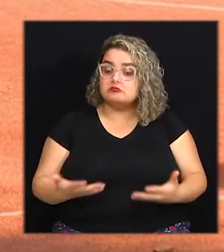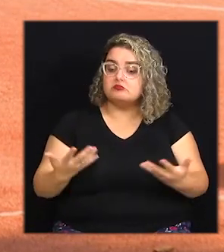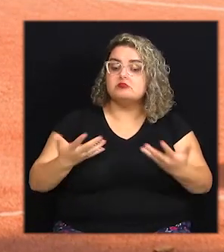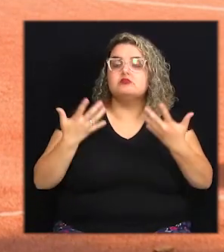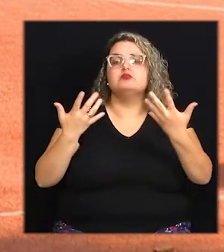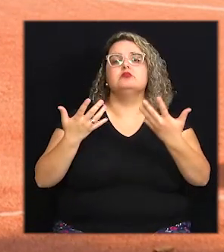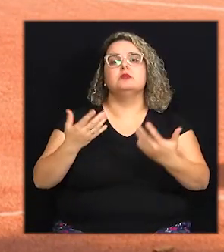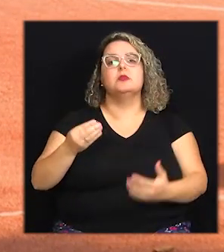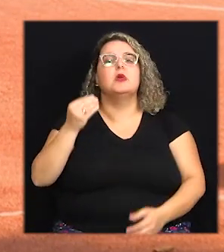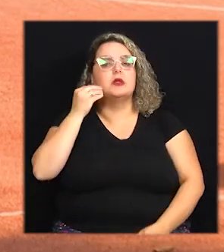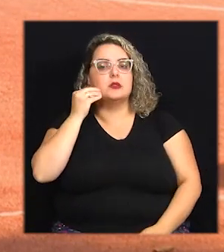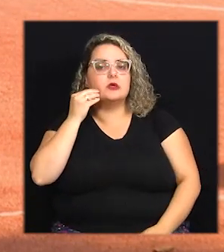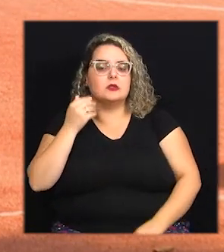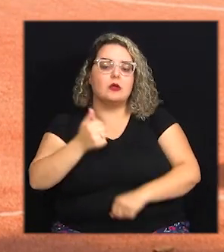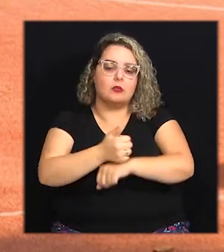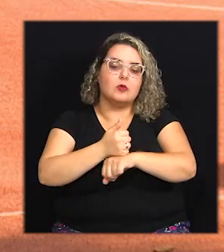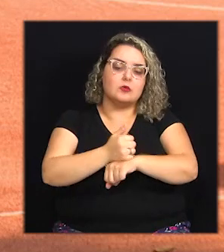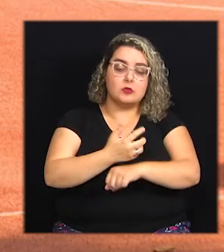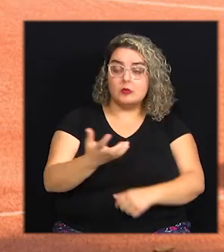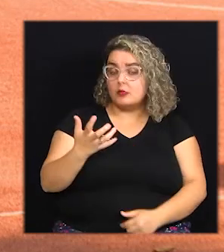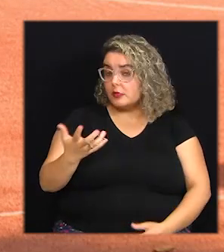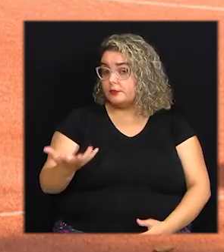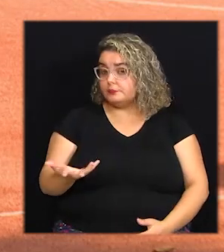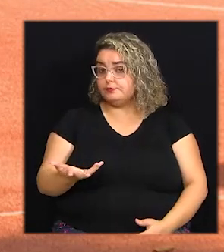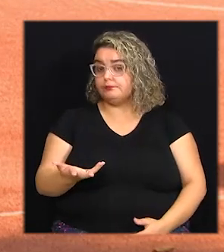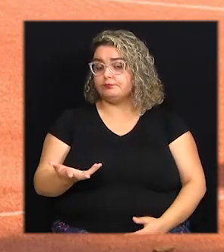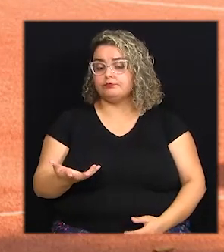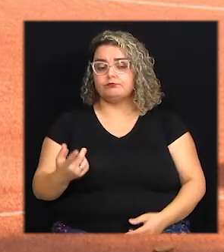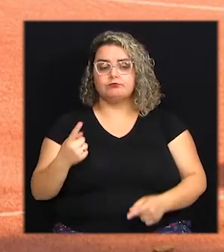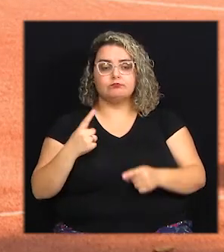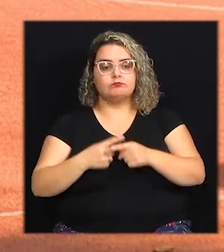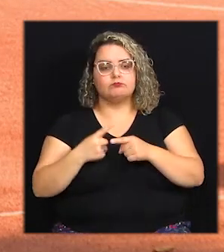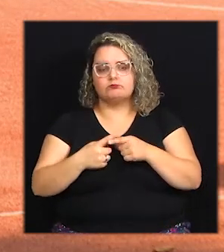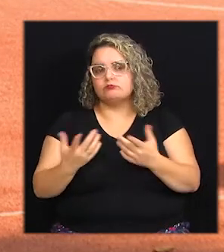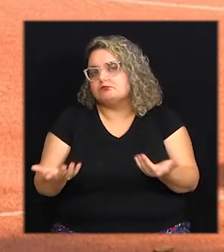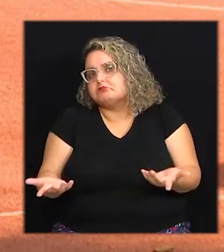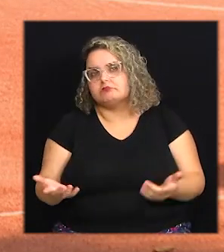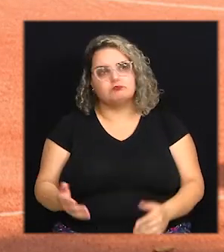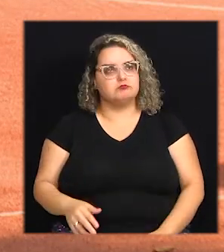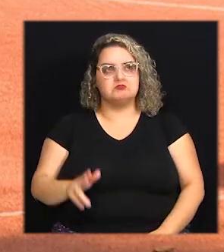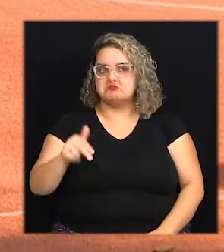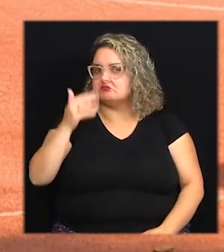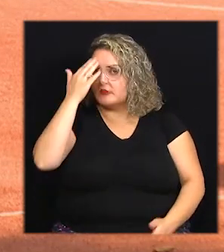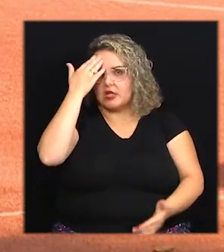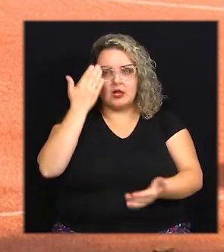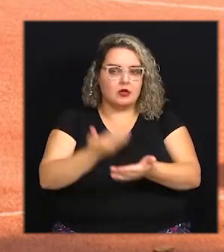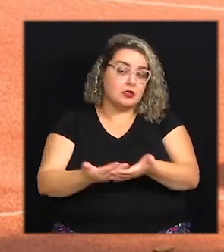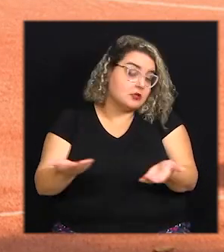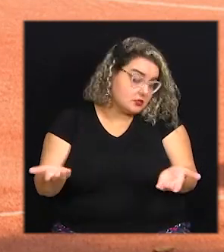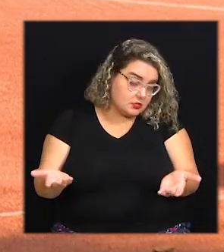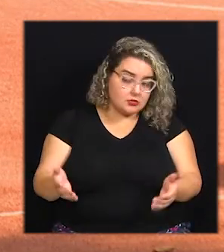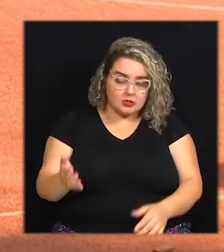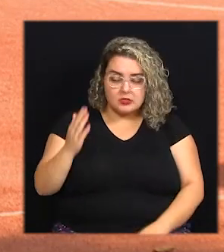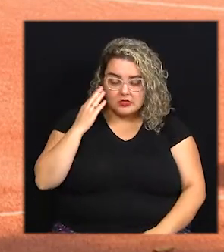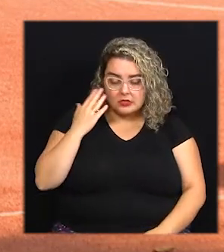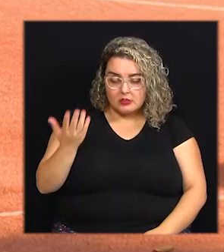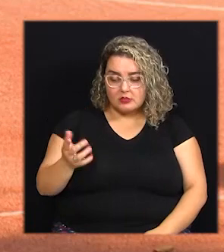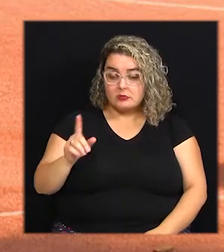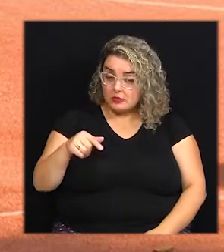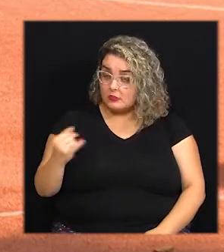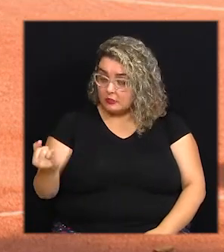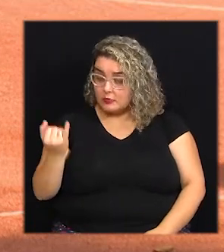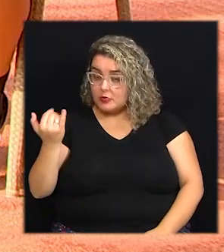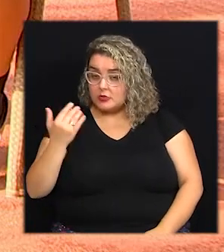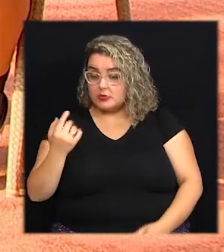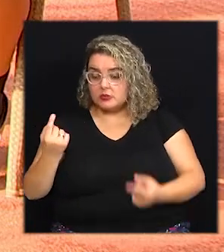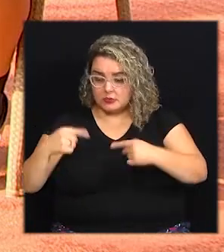para querer tentar o profissional. Porque nunca, sei lá, acreditei tanto, sabe? Sim. E foi importante esse